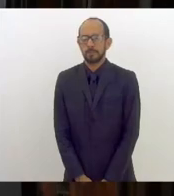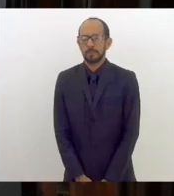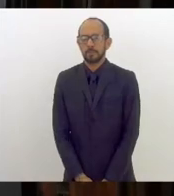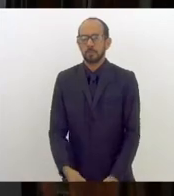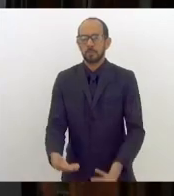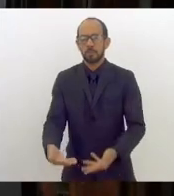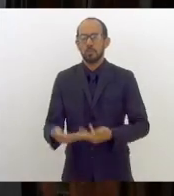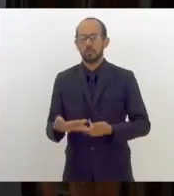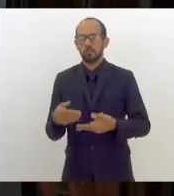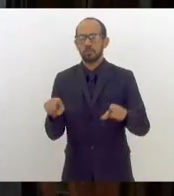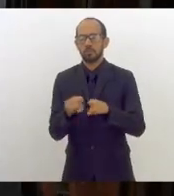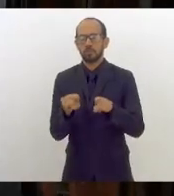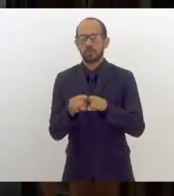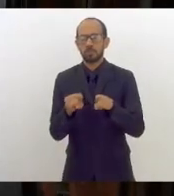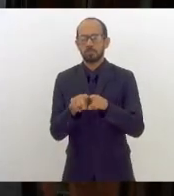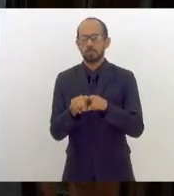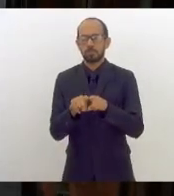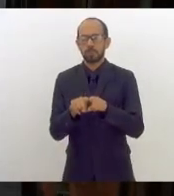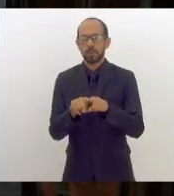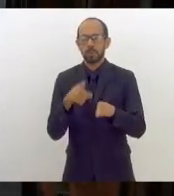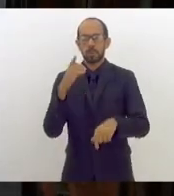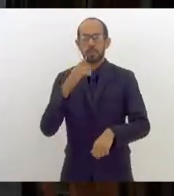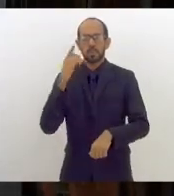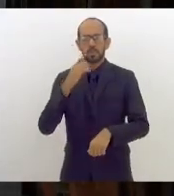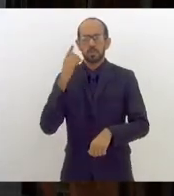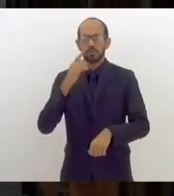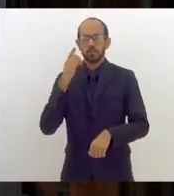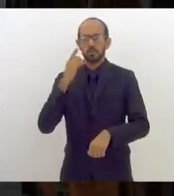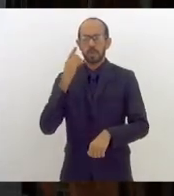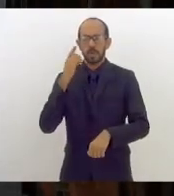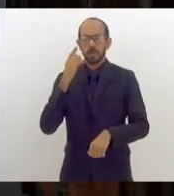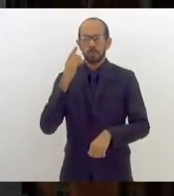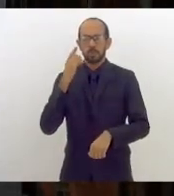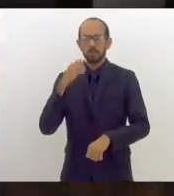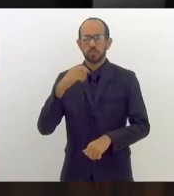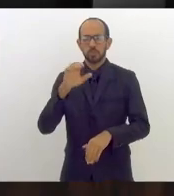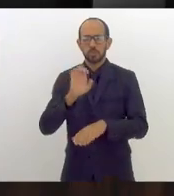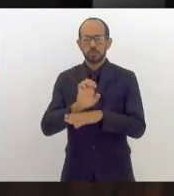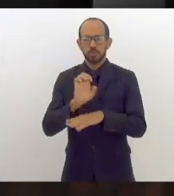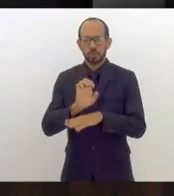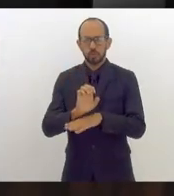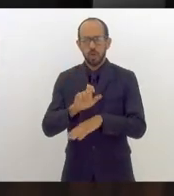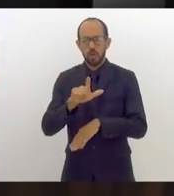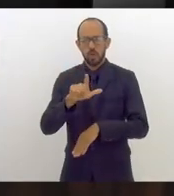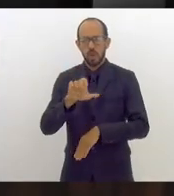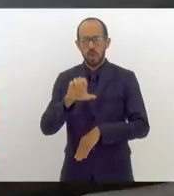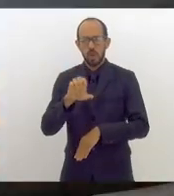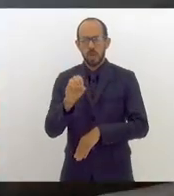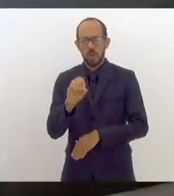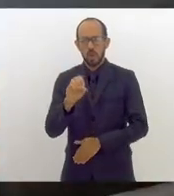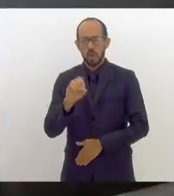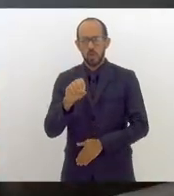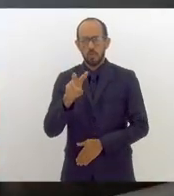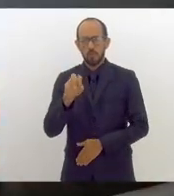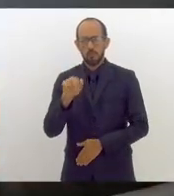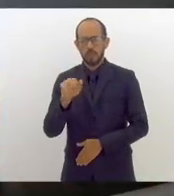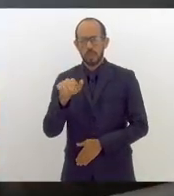o deputado proponente da homenagem deputado estadual Léo Vieira